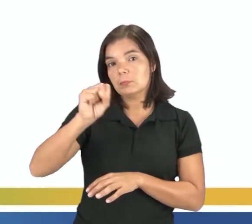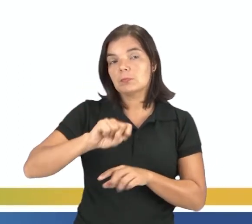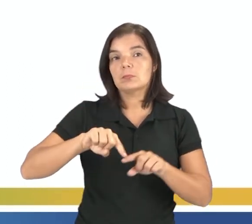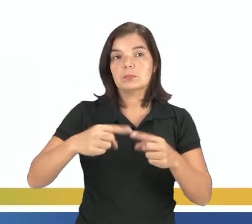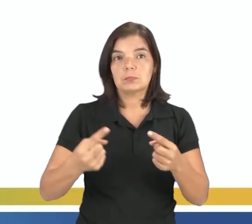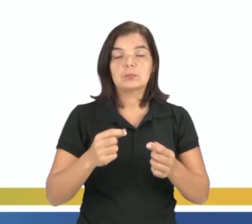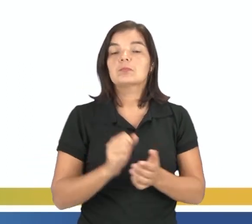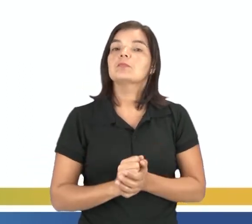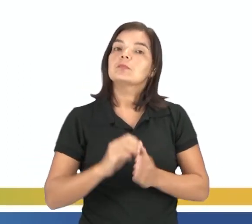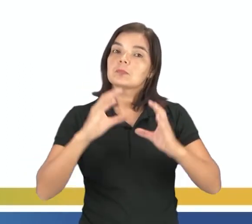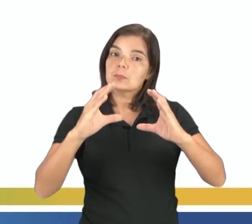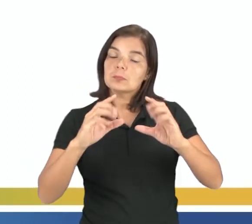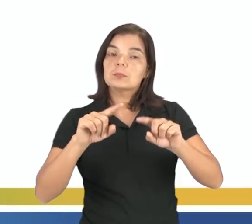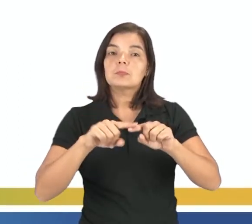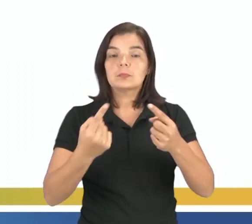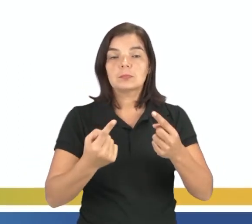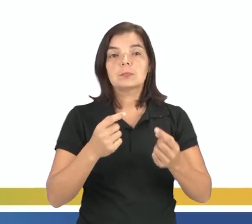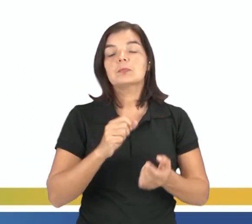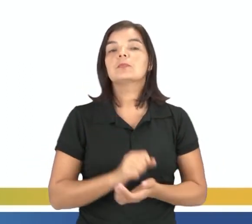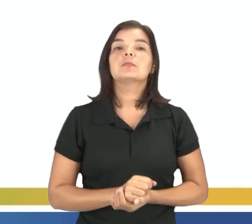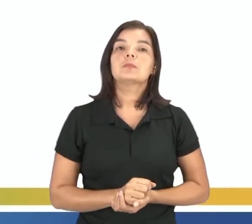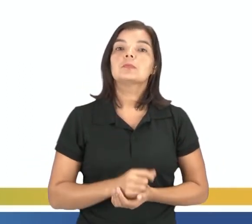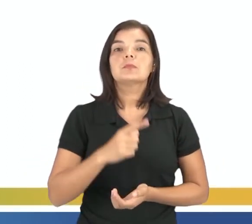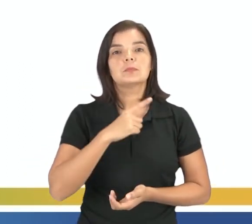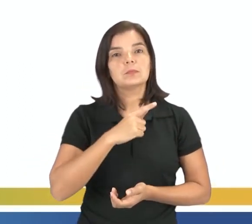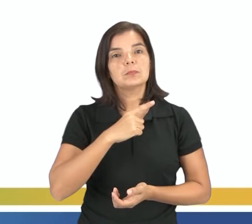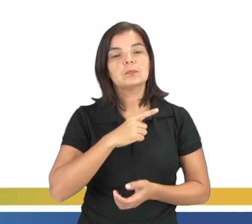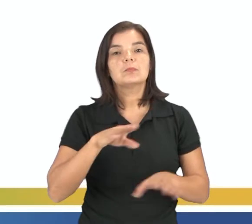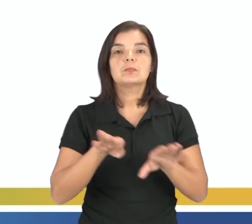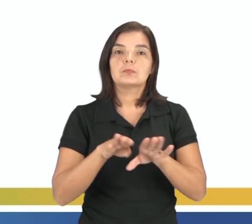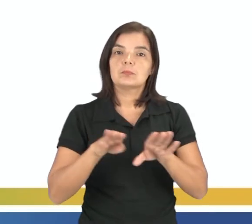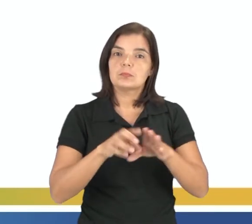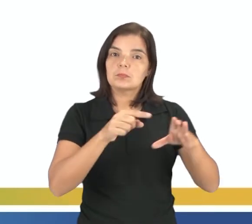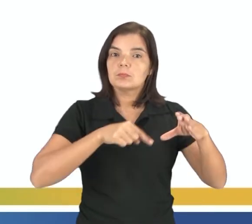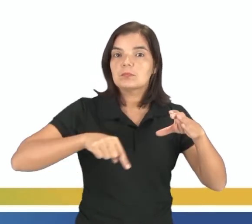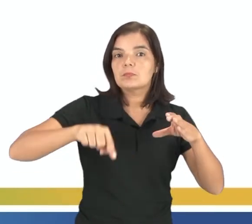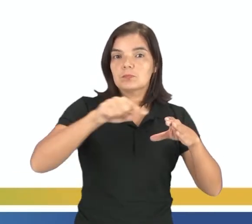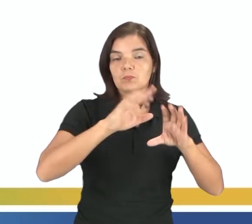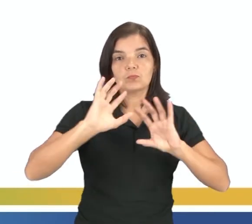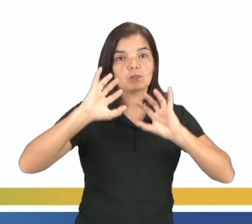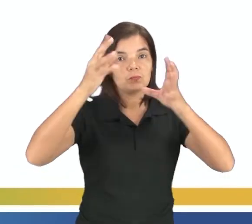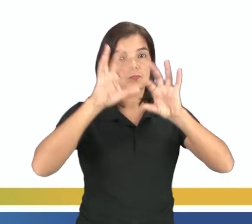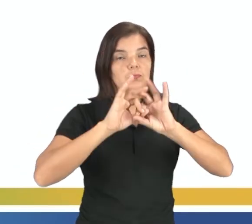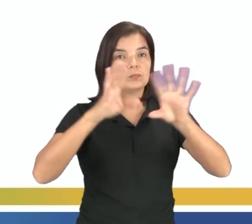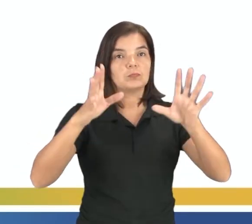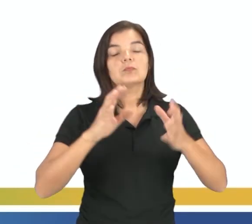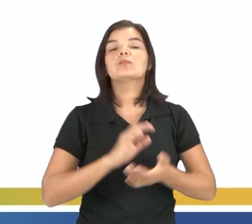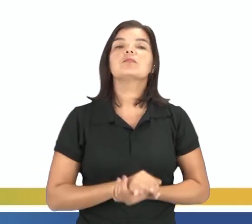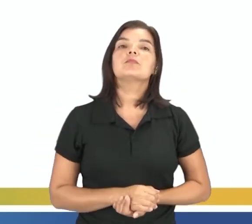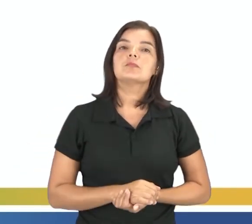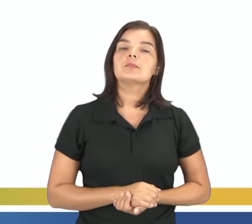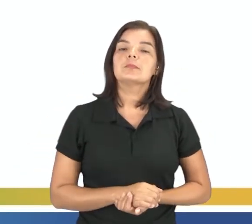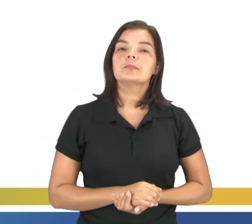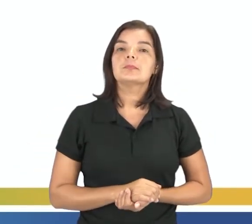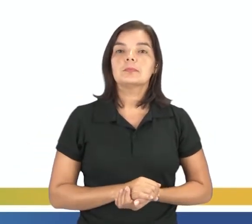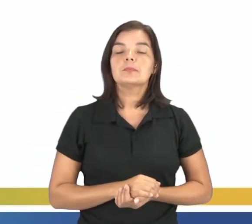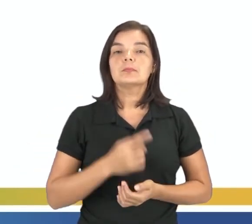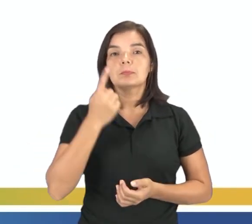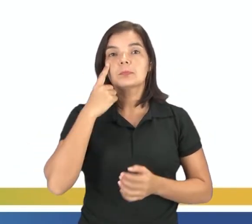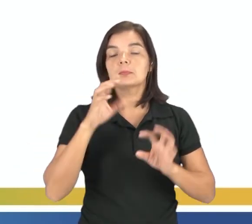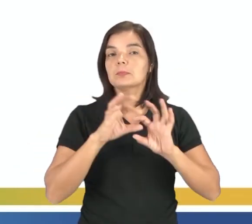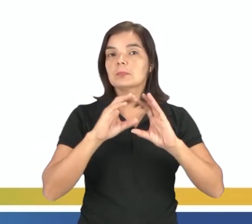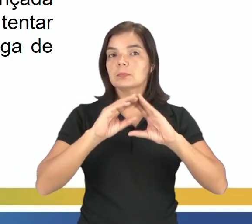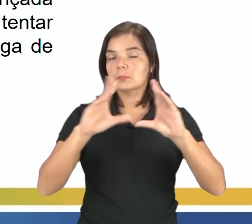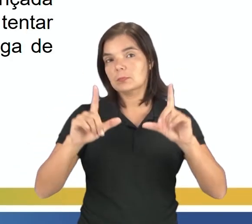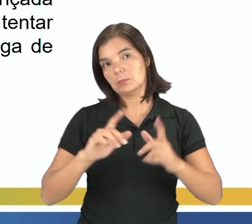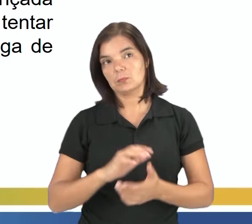sem a bola. Tem o garrafão e tem a área lá do lance livre, que está bem caracterizada, tá